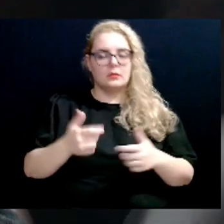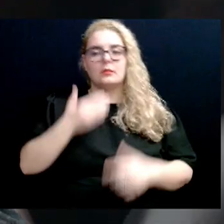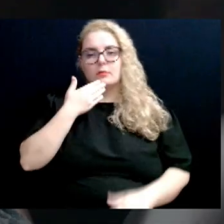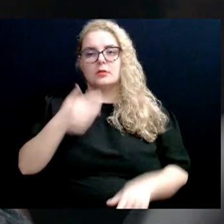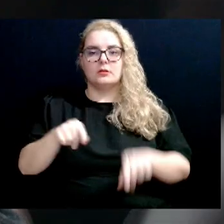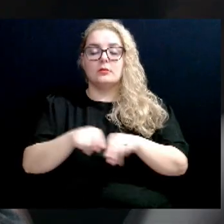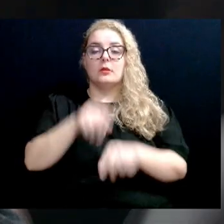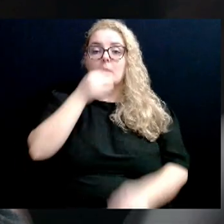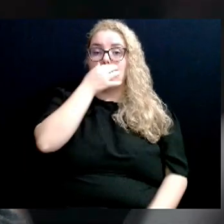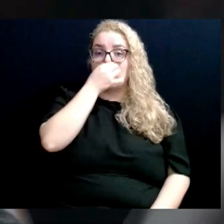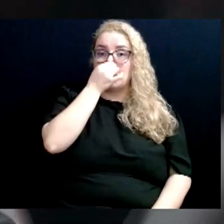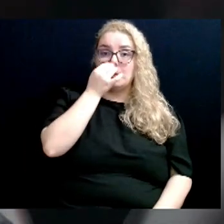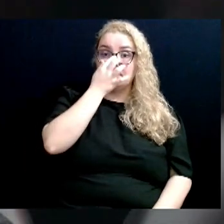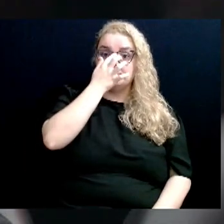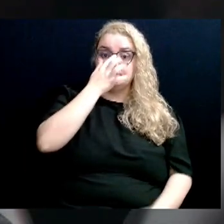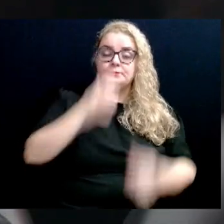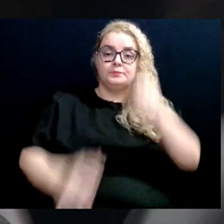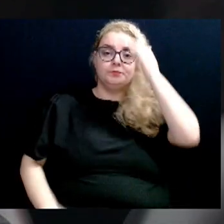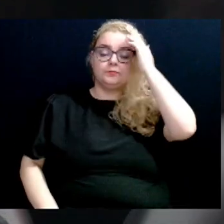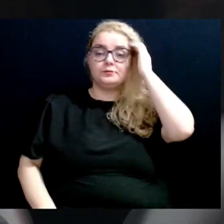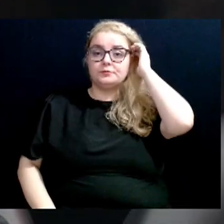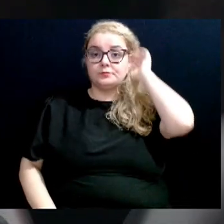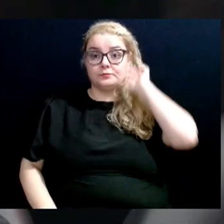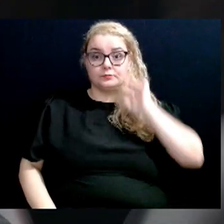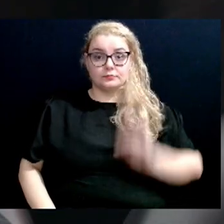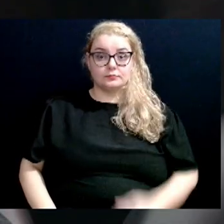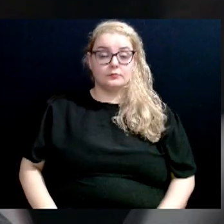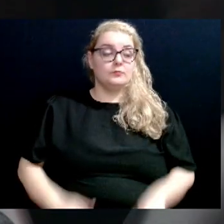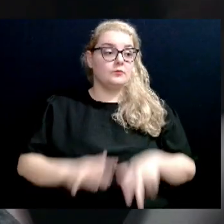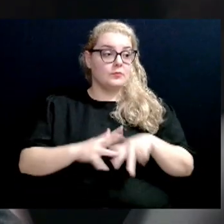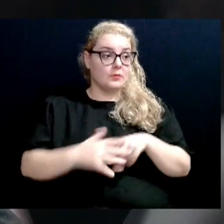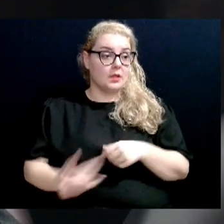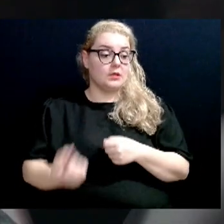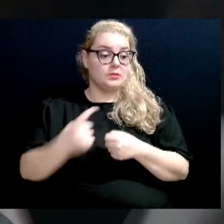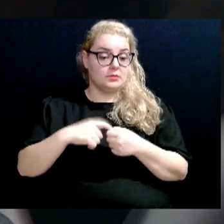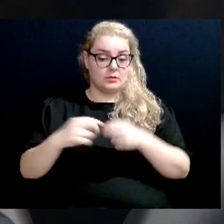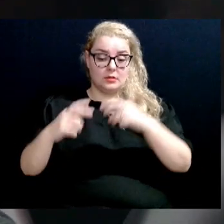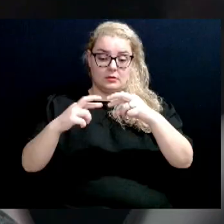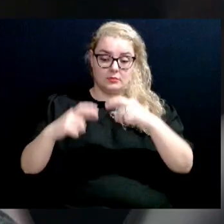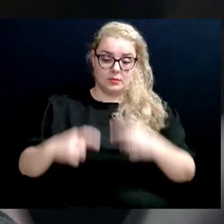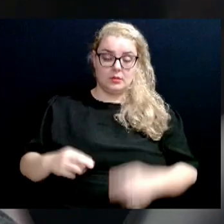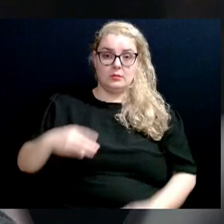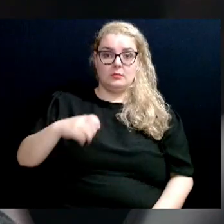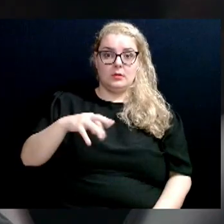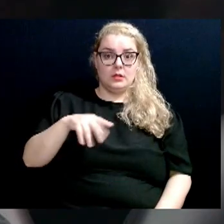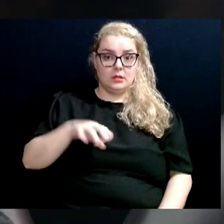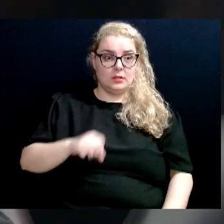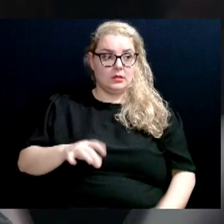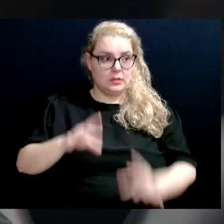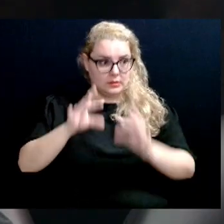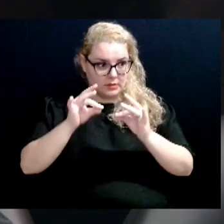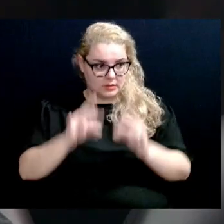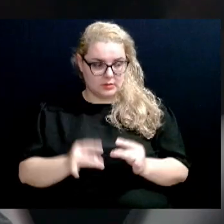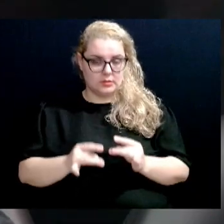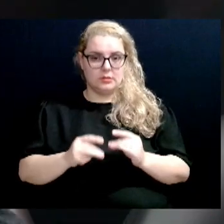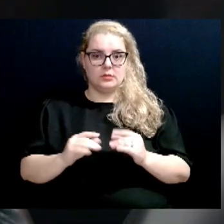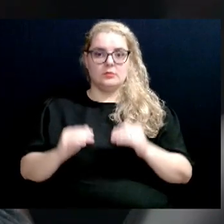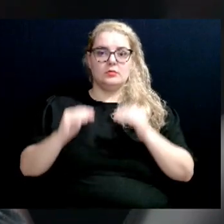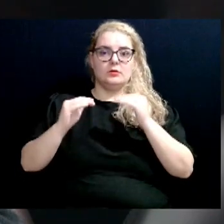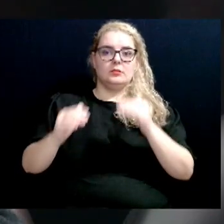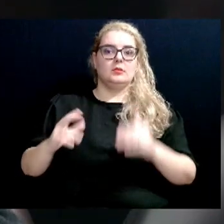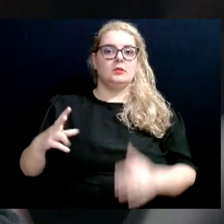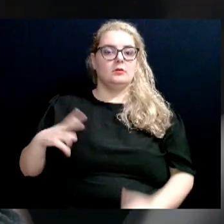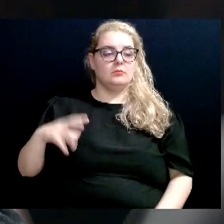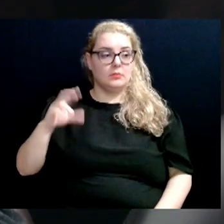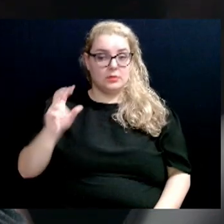E aí o paciente tem a consulta de retorno, onde a gente avalia todas essas métricas e faz a prescrição extremamente individualizada, né? E eu